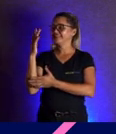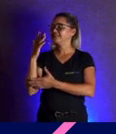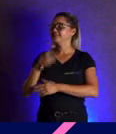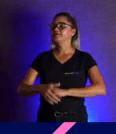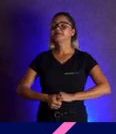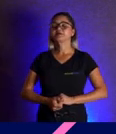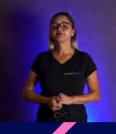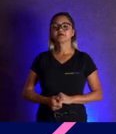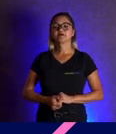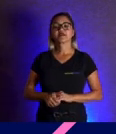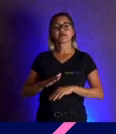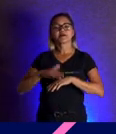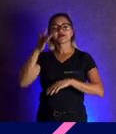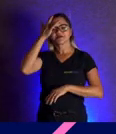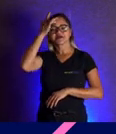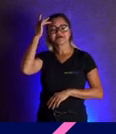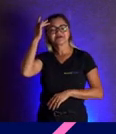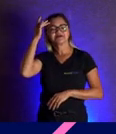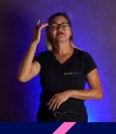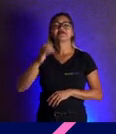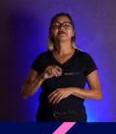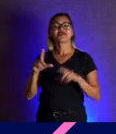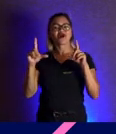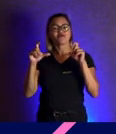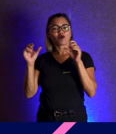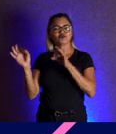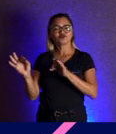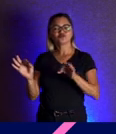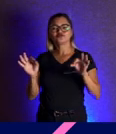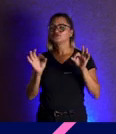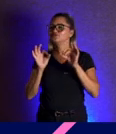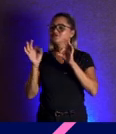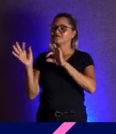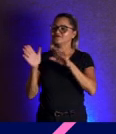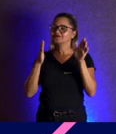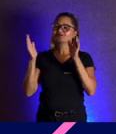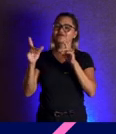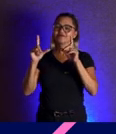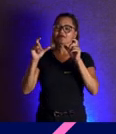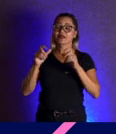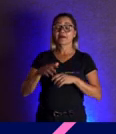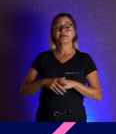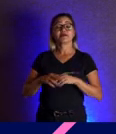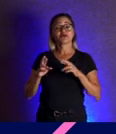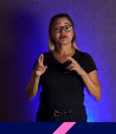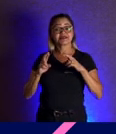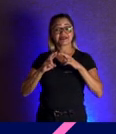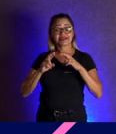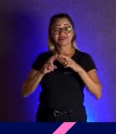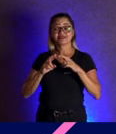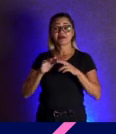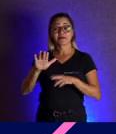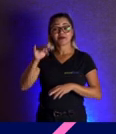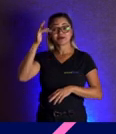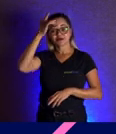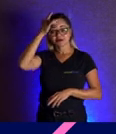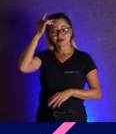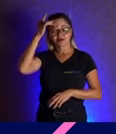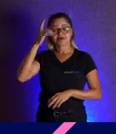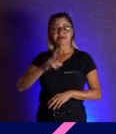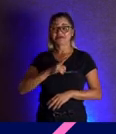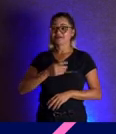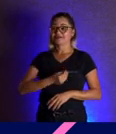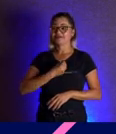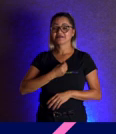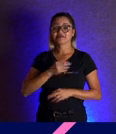Mas tem muito mais gente nessas fotos, nessa rede, pessoas que estão aqui, que eu quero chamar também, que são